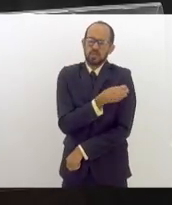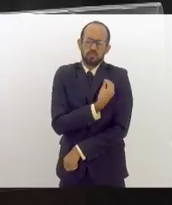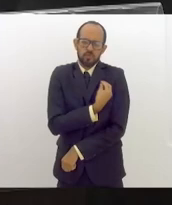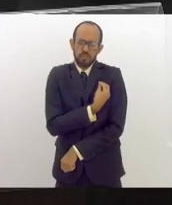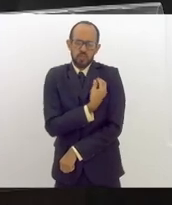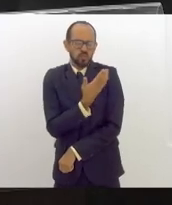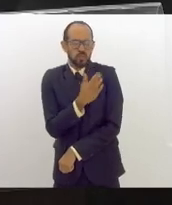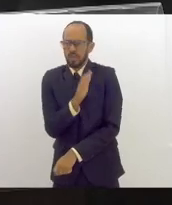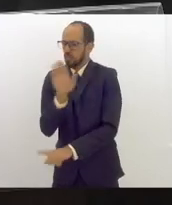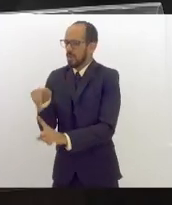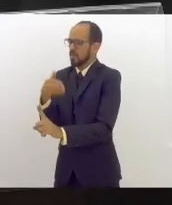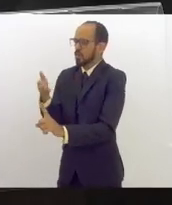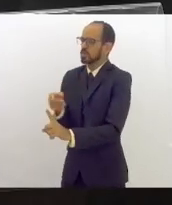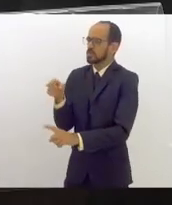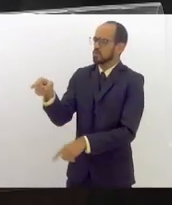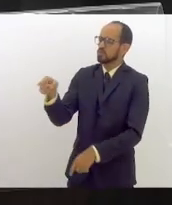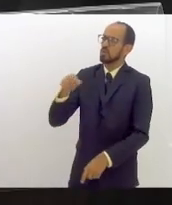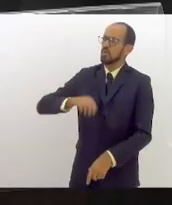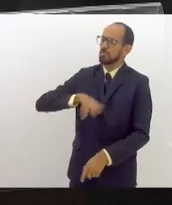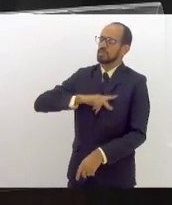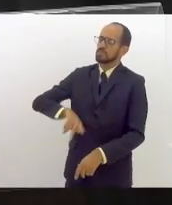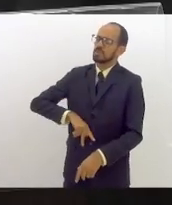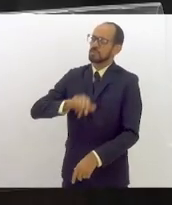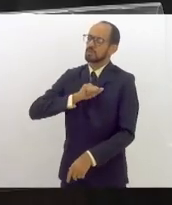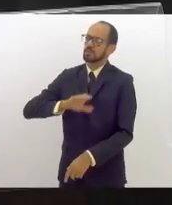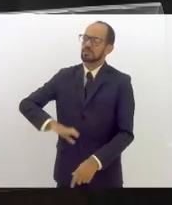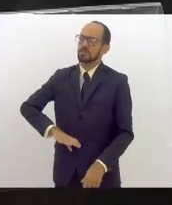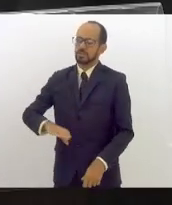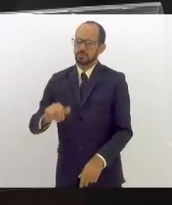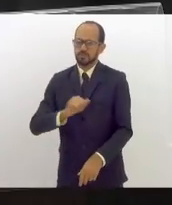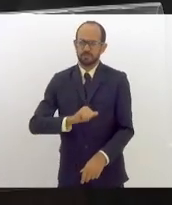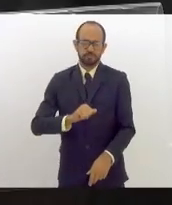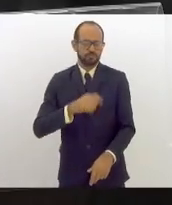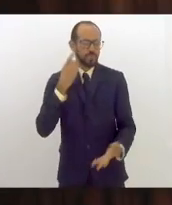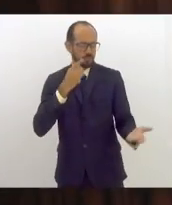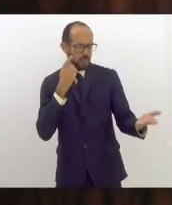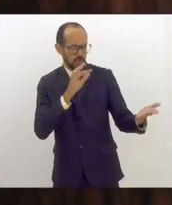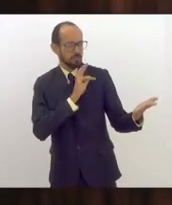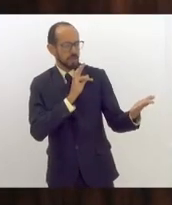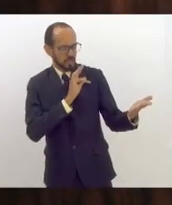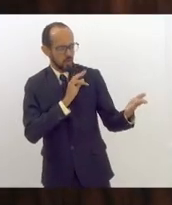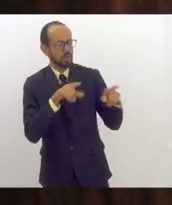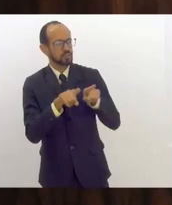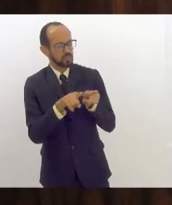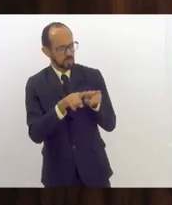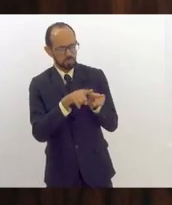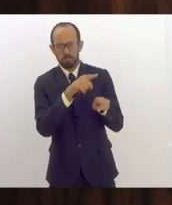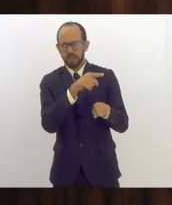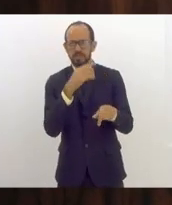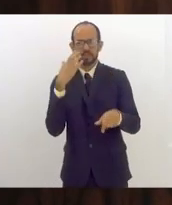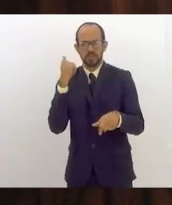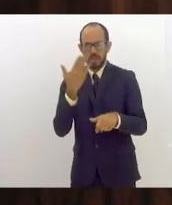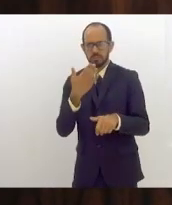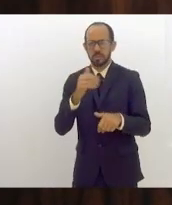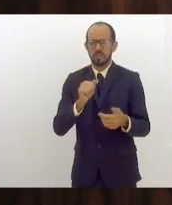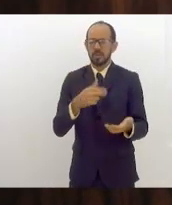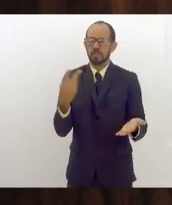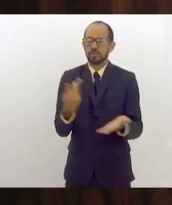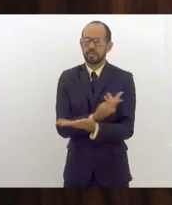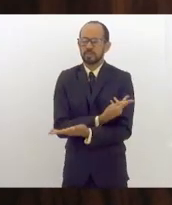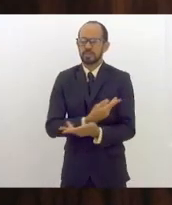André Siciliano Rio de Janeiro viveu um processo deputada Rocha A senhora foi expoente desse processo de um impeachment de um governador